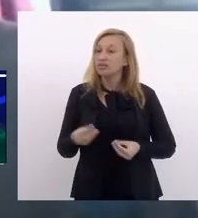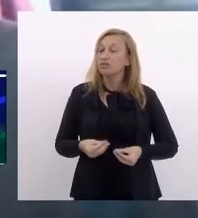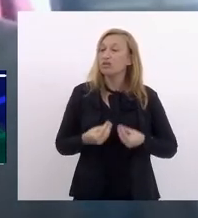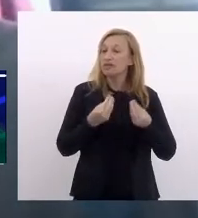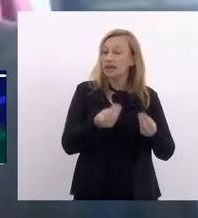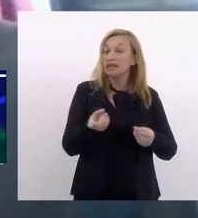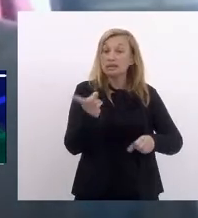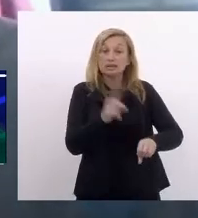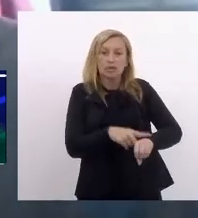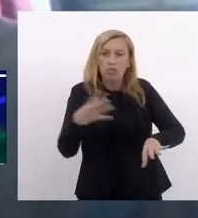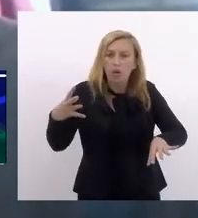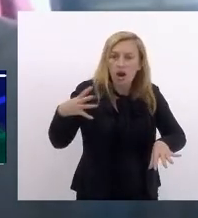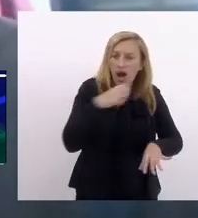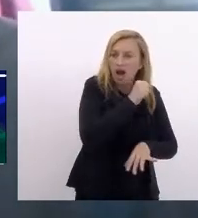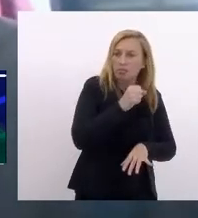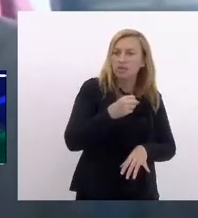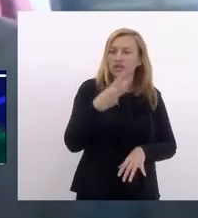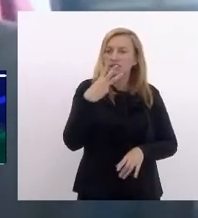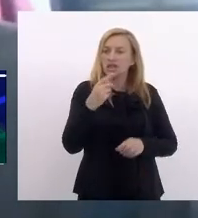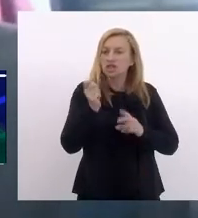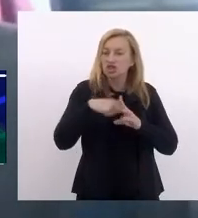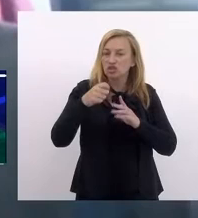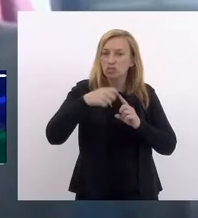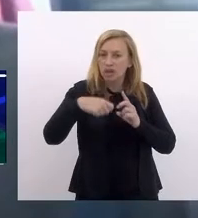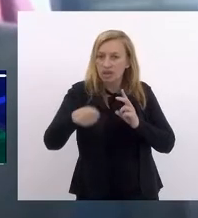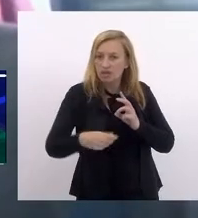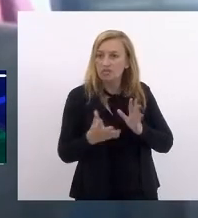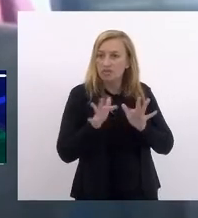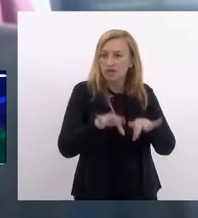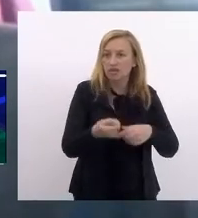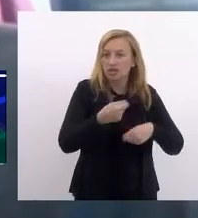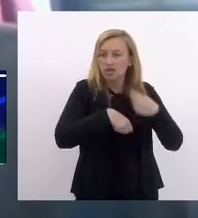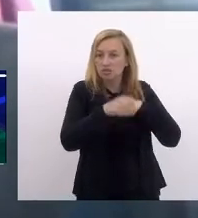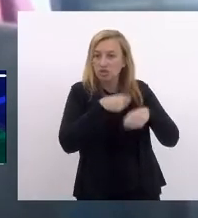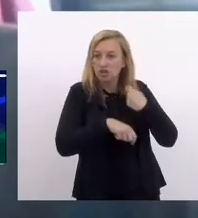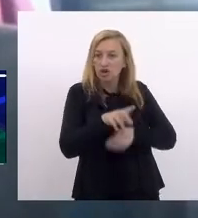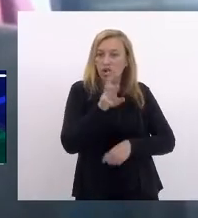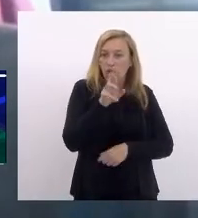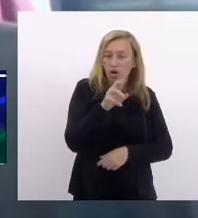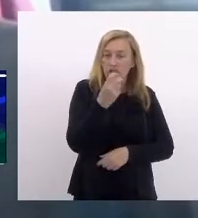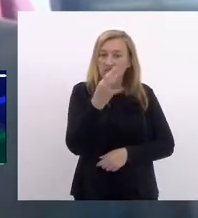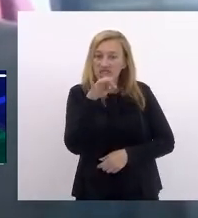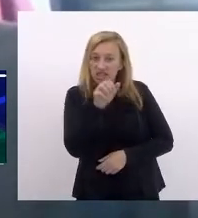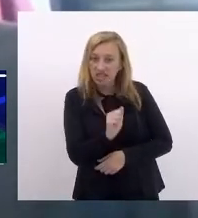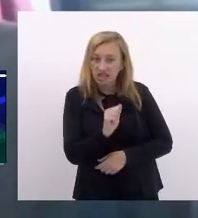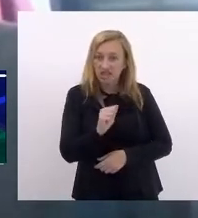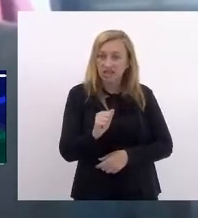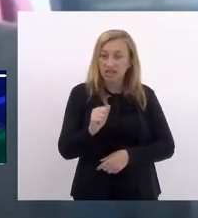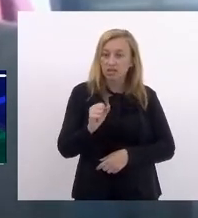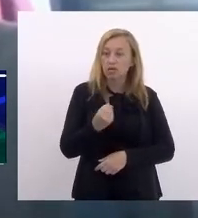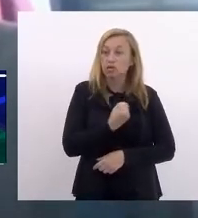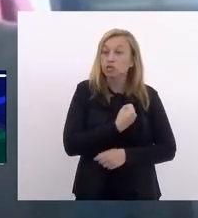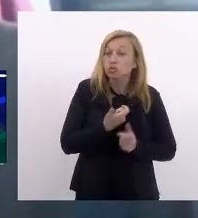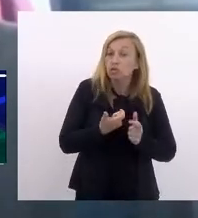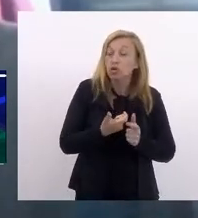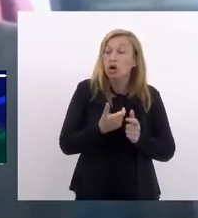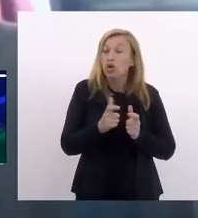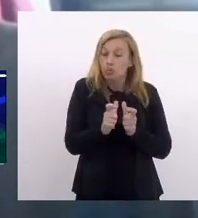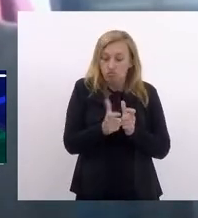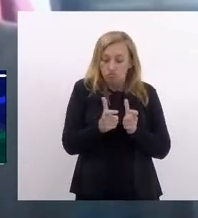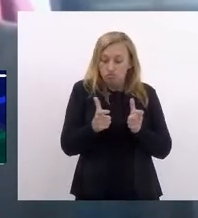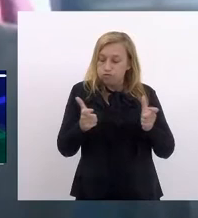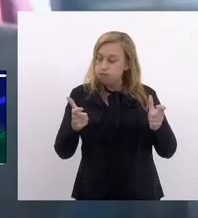tempo recorde, nos 3 meses finais da administração Rosinha. É a maior siderúrgica da